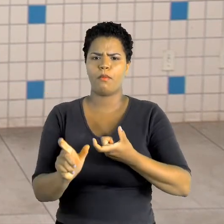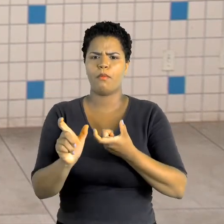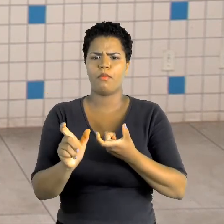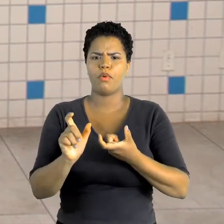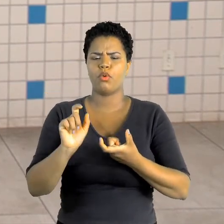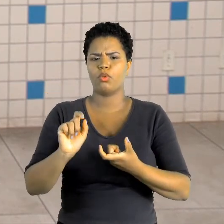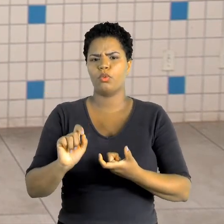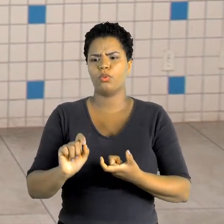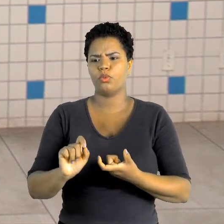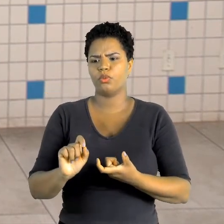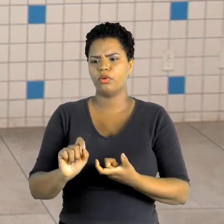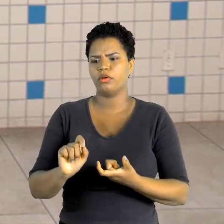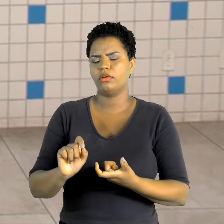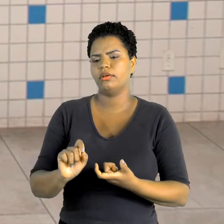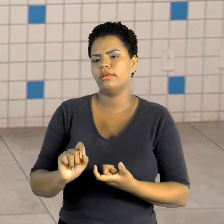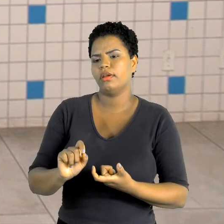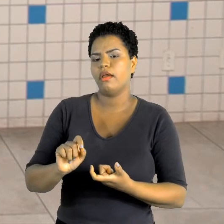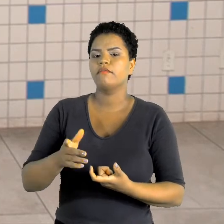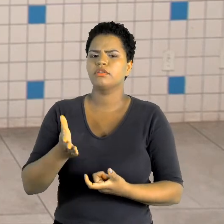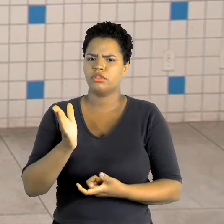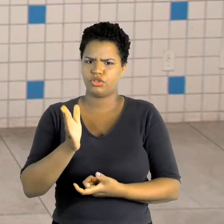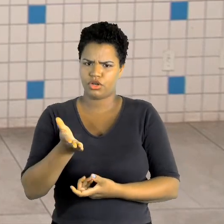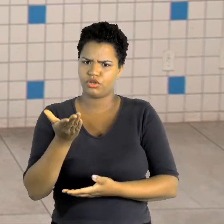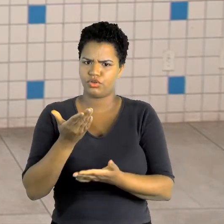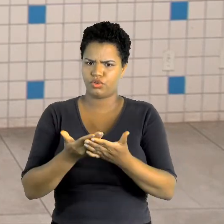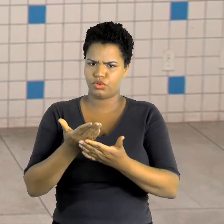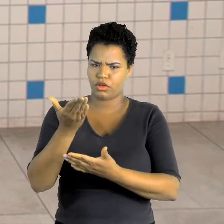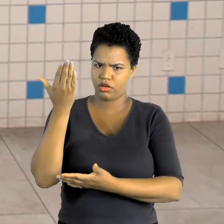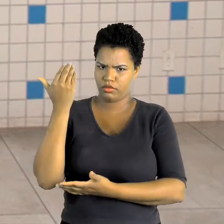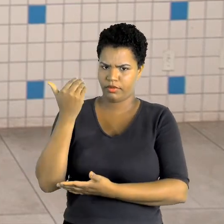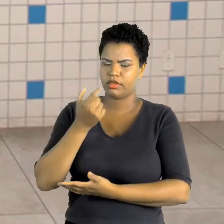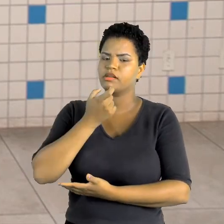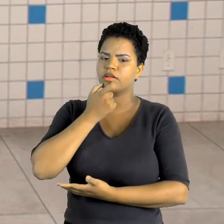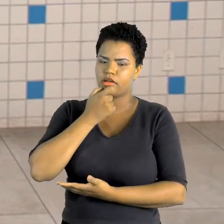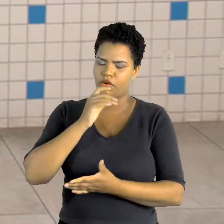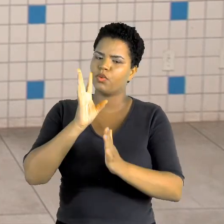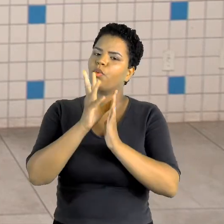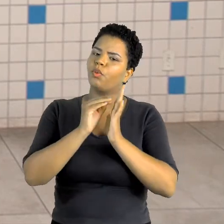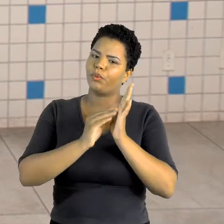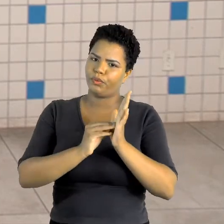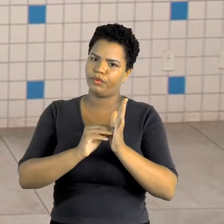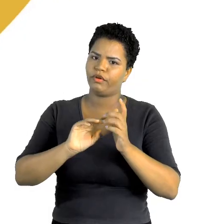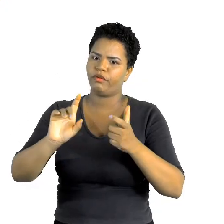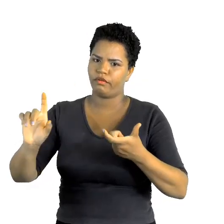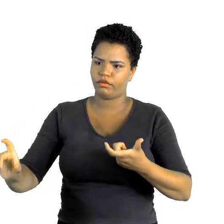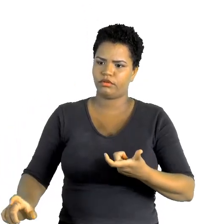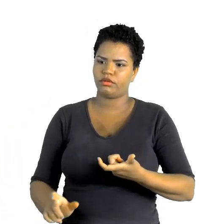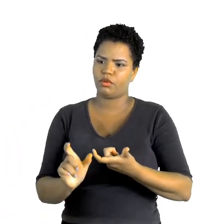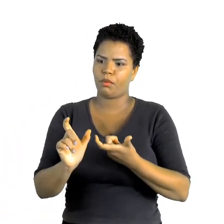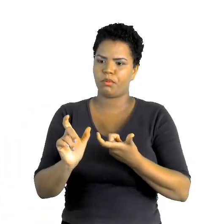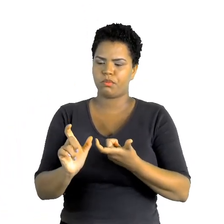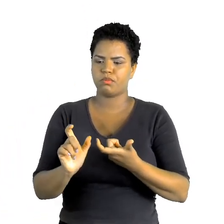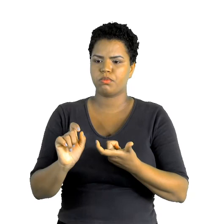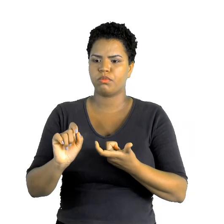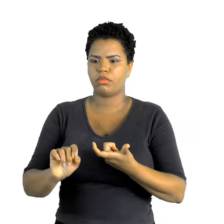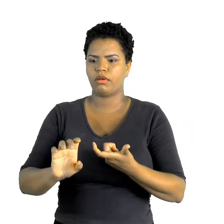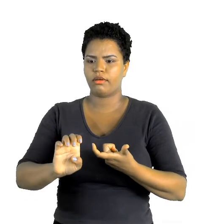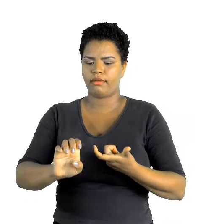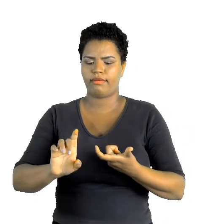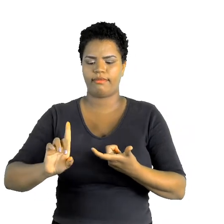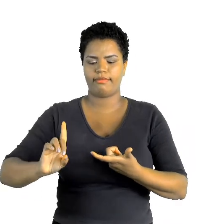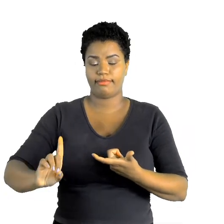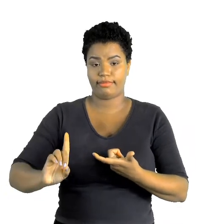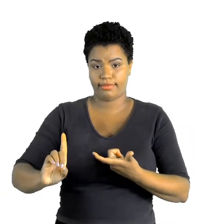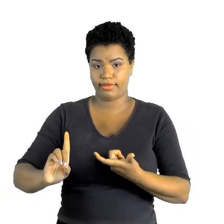já estudaram mesmo na língua inglesa, tá? Esse conteúdo aqui. A gente vai acrescentar o de ao final